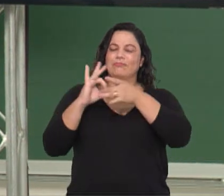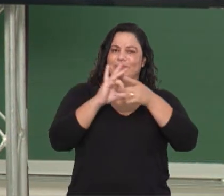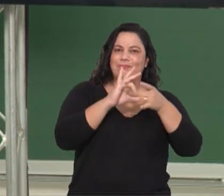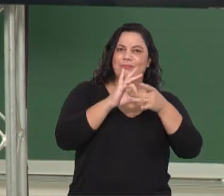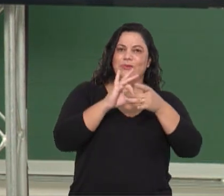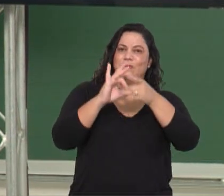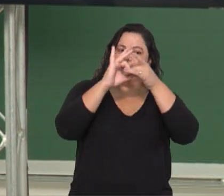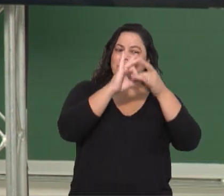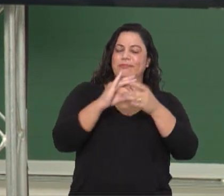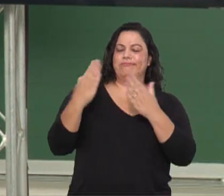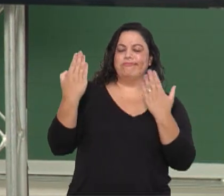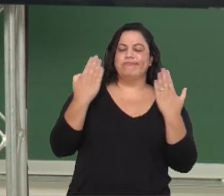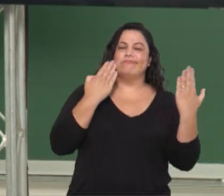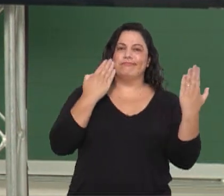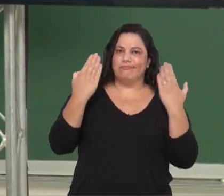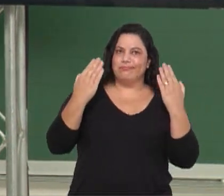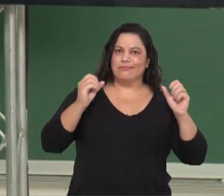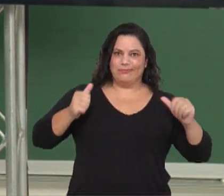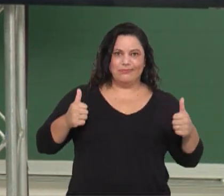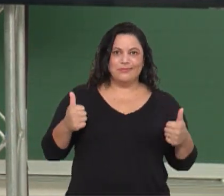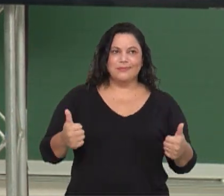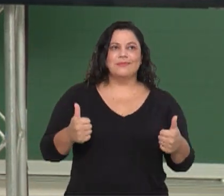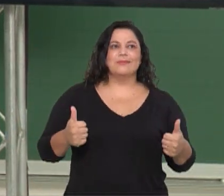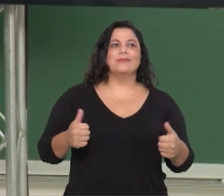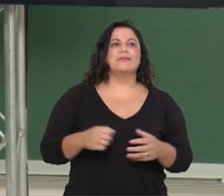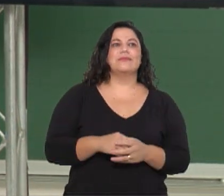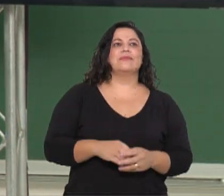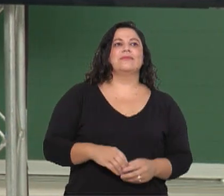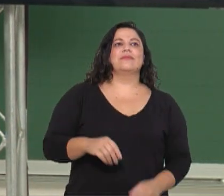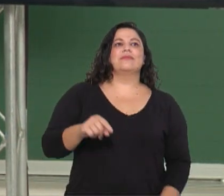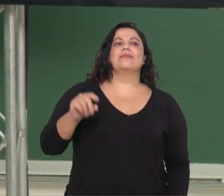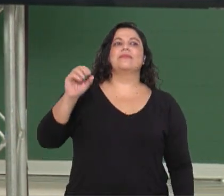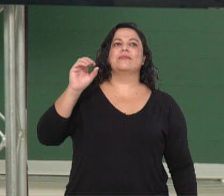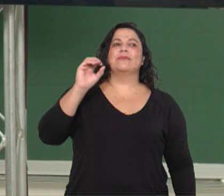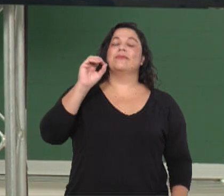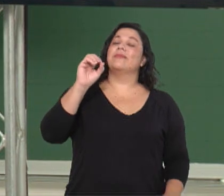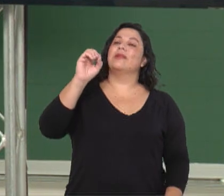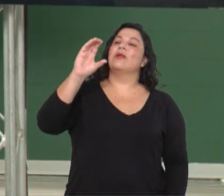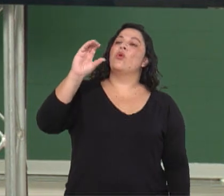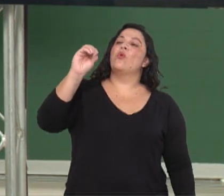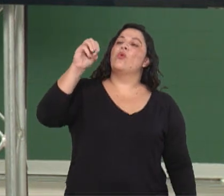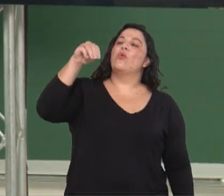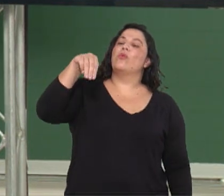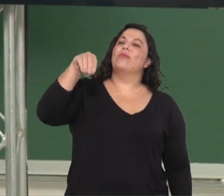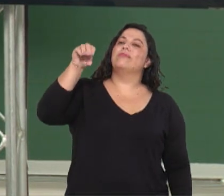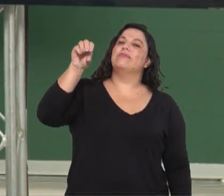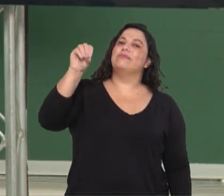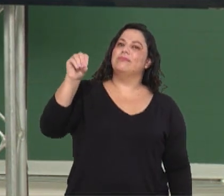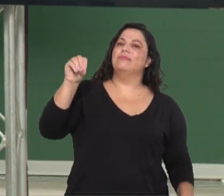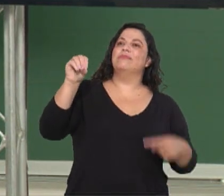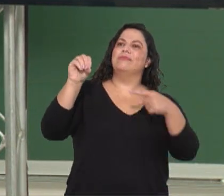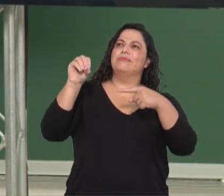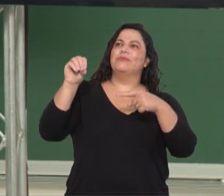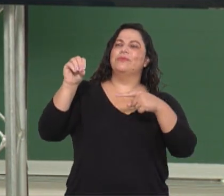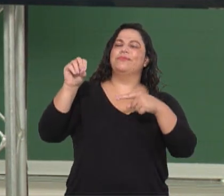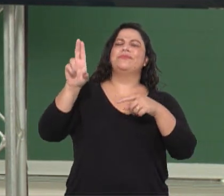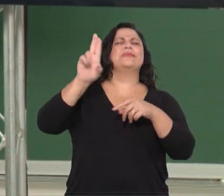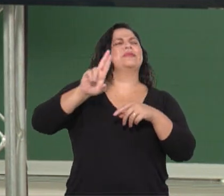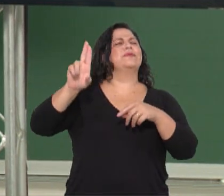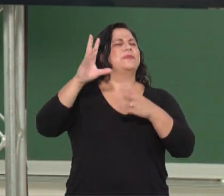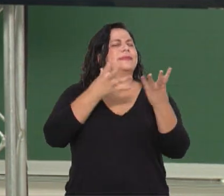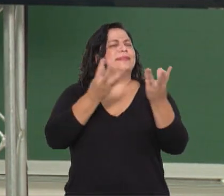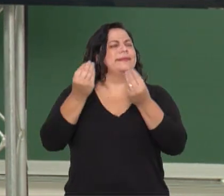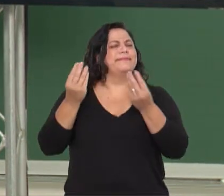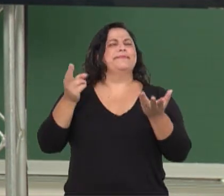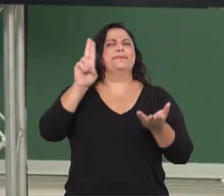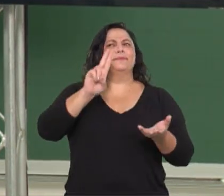de comparação, ok? Qual é o conectivo? O como, muito usado no nosso dia a dia, na nossa fala.